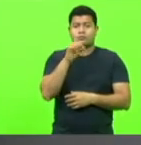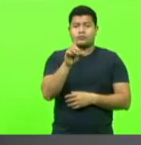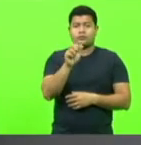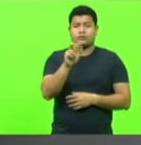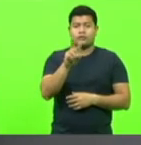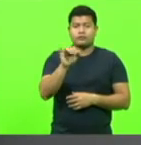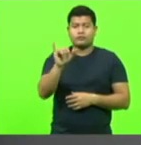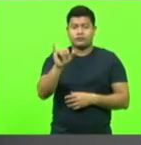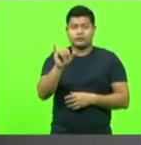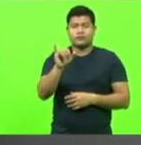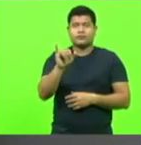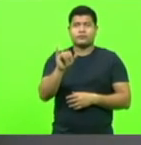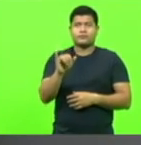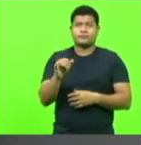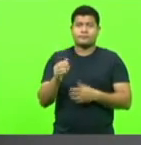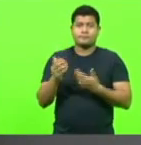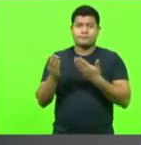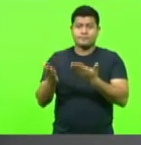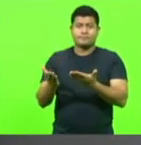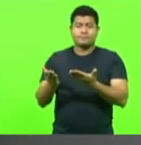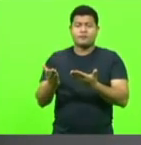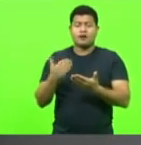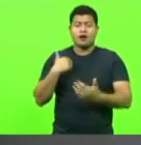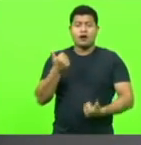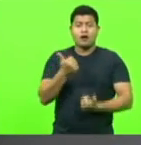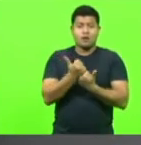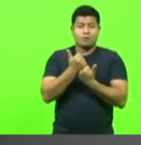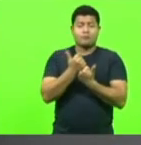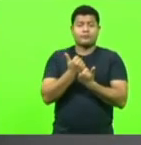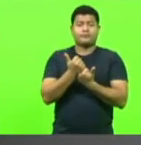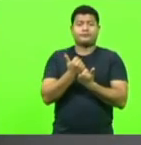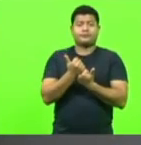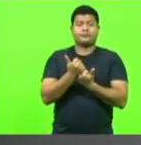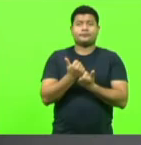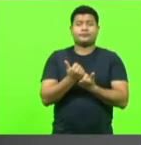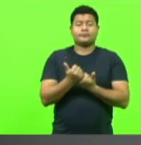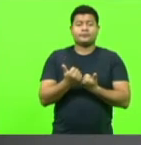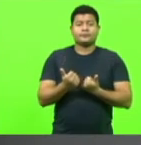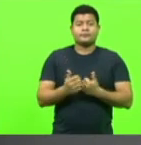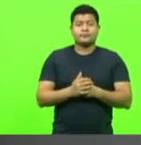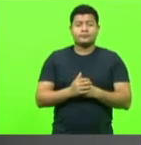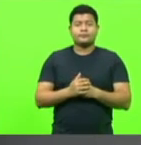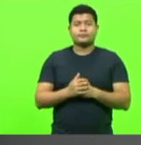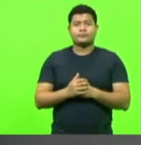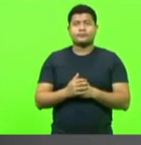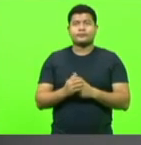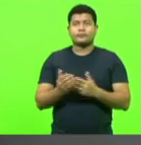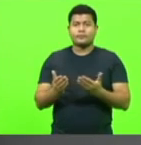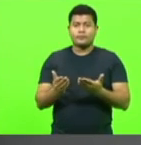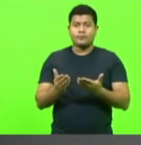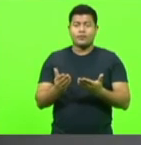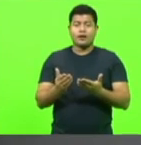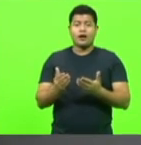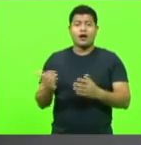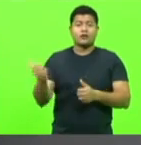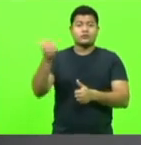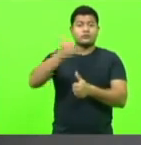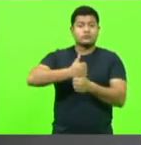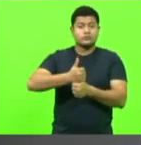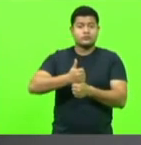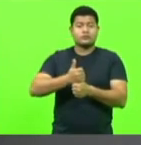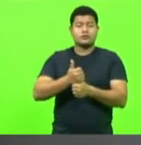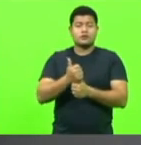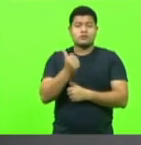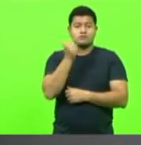Davi Crispim que está nos dando apoio Agora em Em substituição